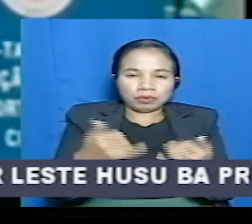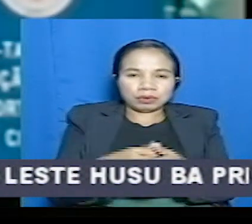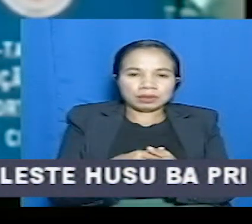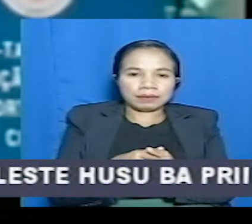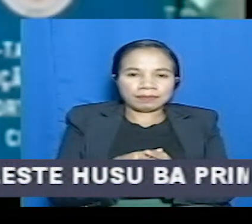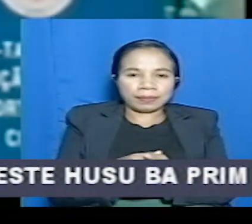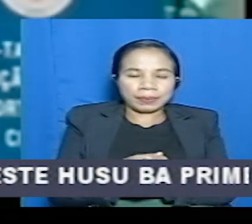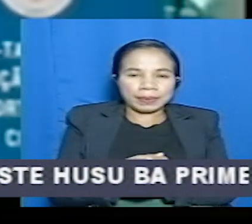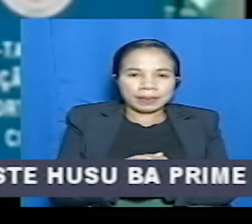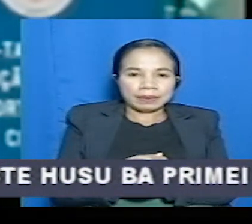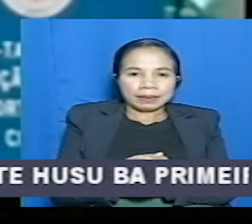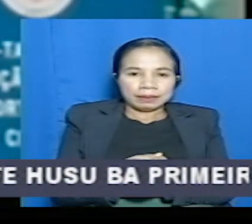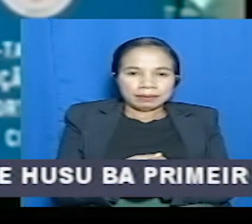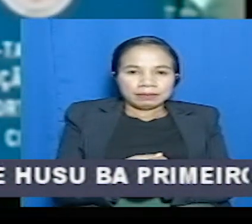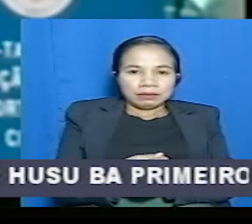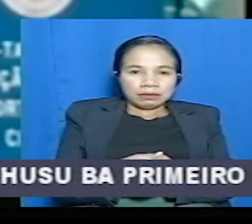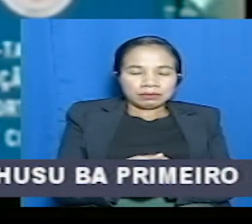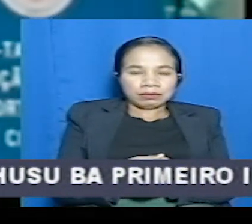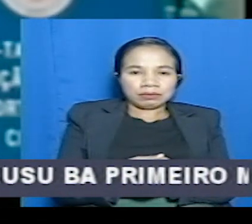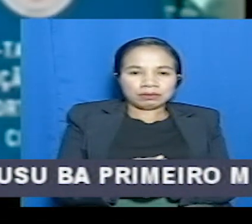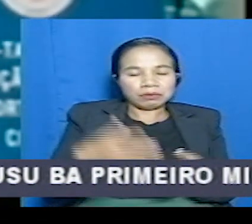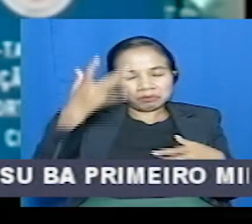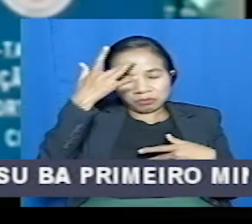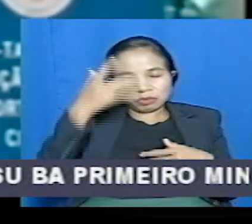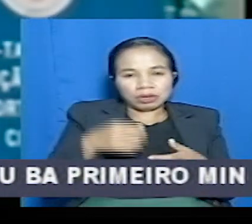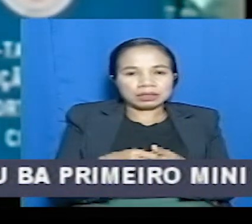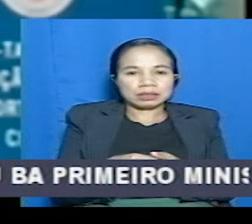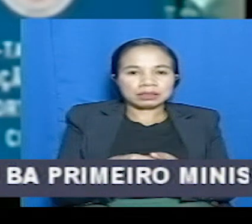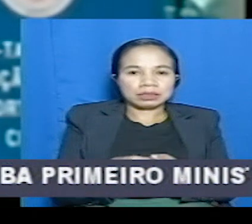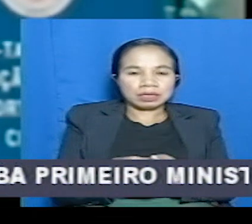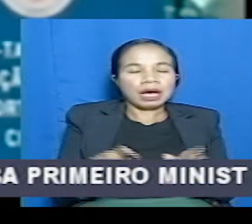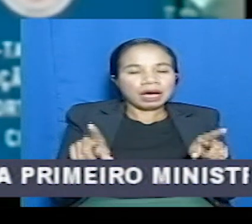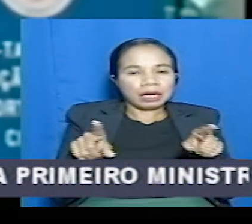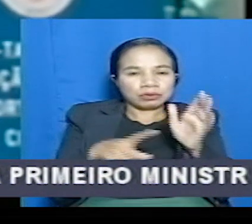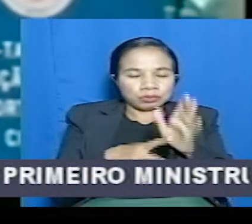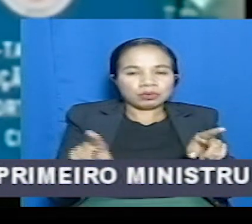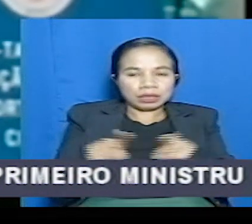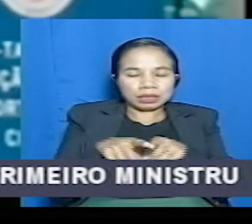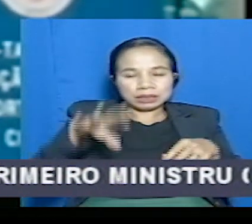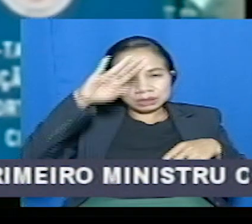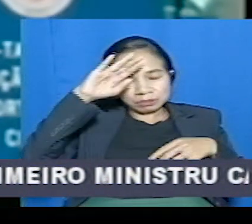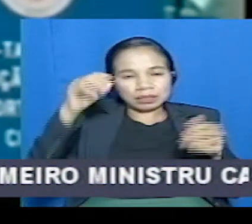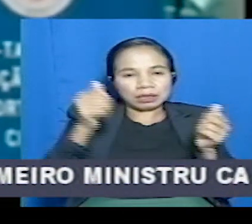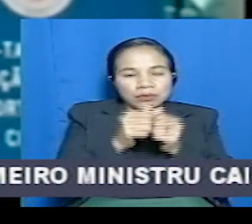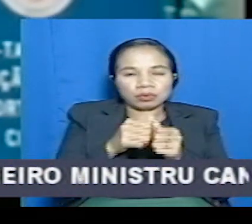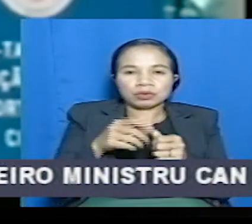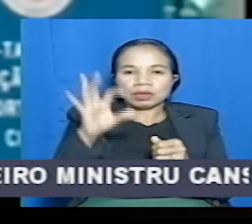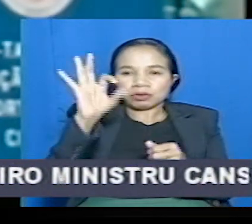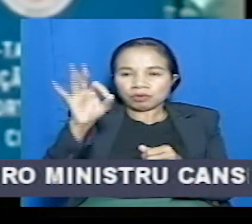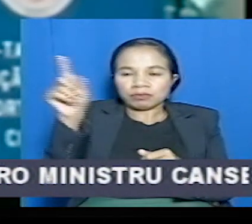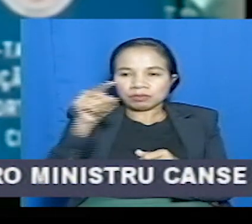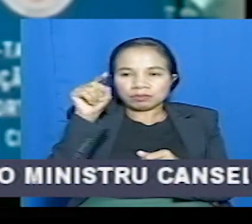proporção caso sintomático, carreira que não beja todos os sintomas, há muito coto e há 9%.